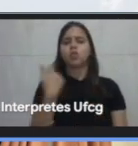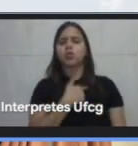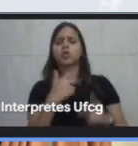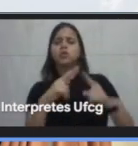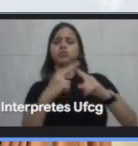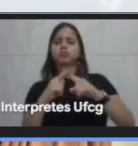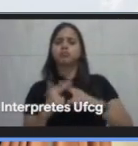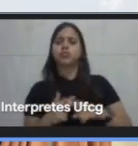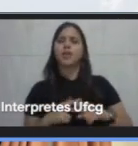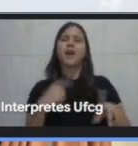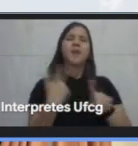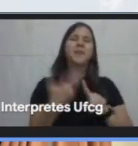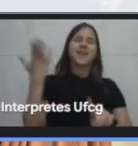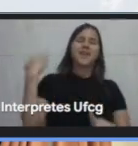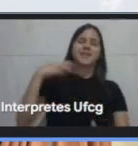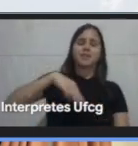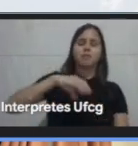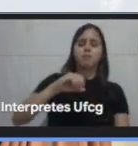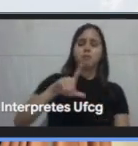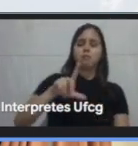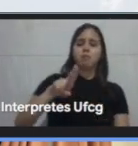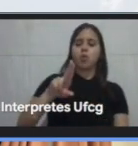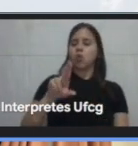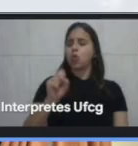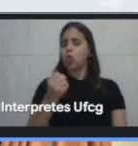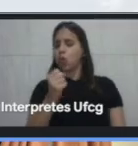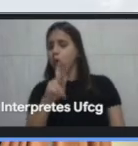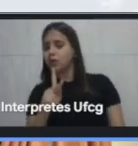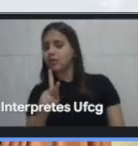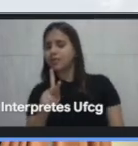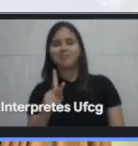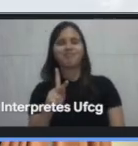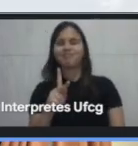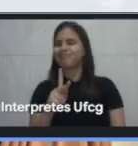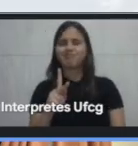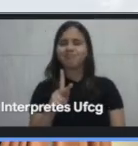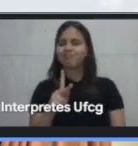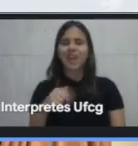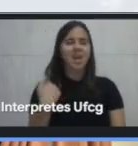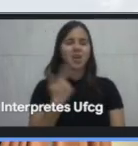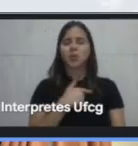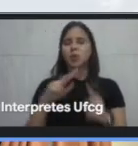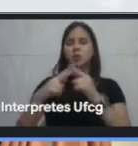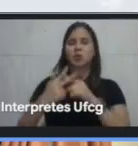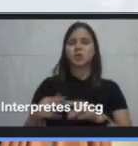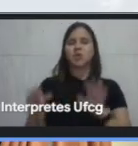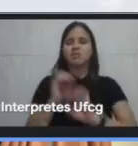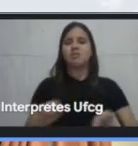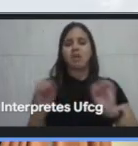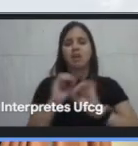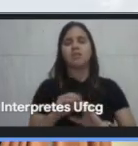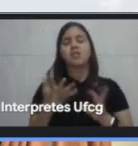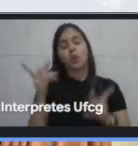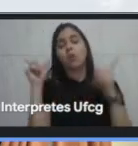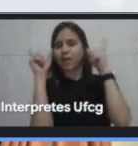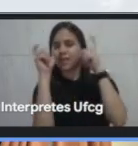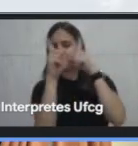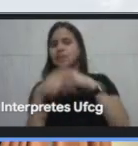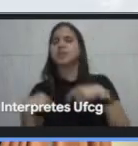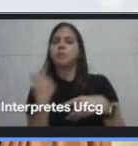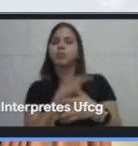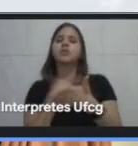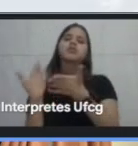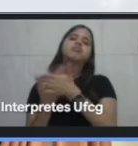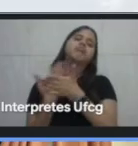que, às vezes, no Molusco, por já ser algo pronto, assim como Dinâmica Ego, a gente não consegue fazer muito ajuste. Então, isso dificulta um pouco quando a gente quer